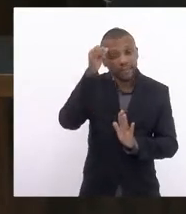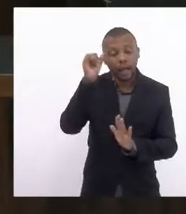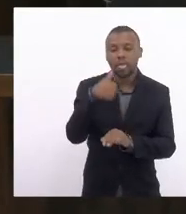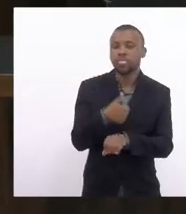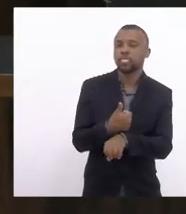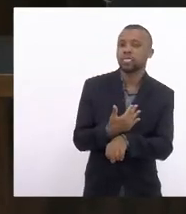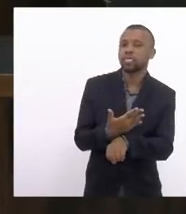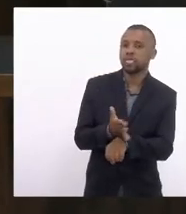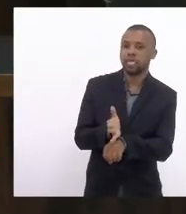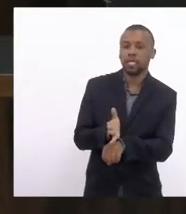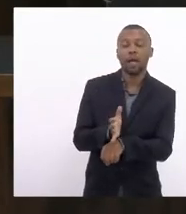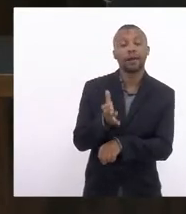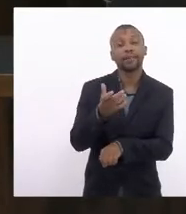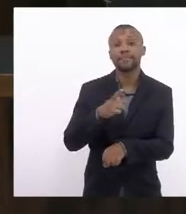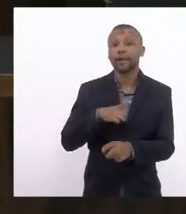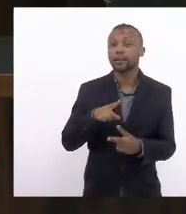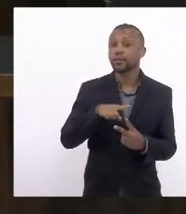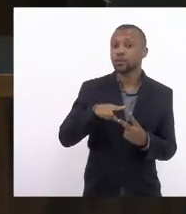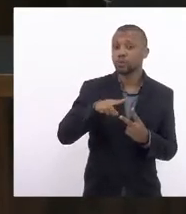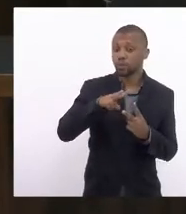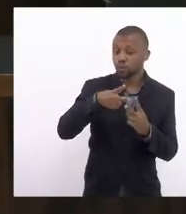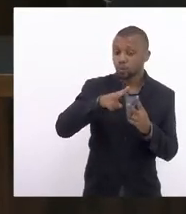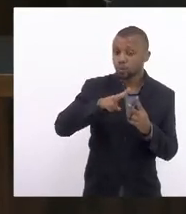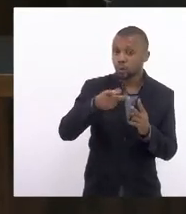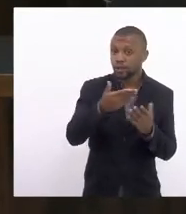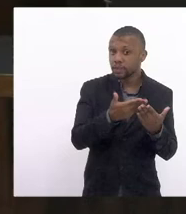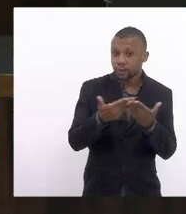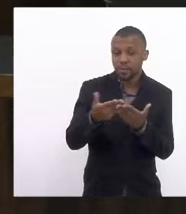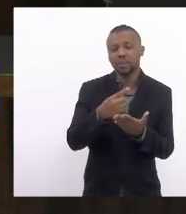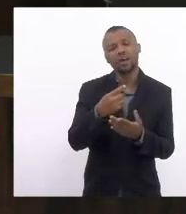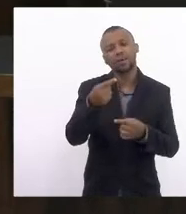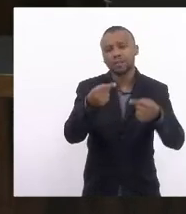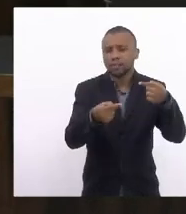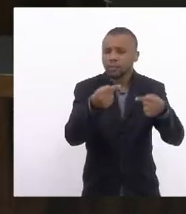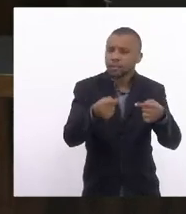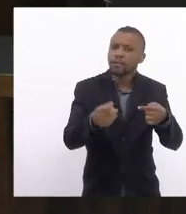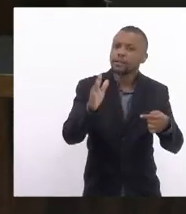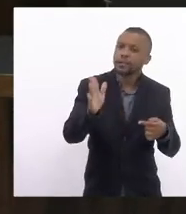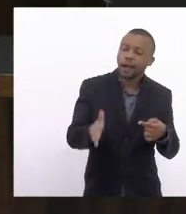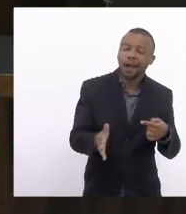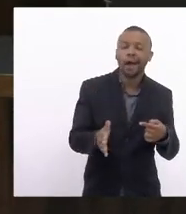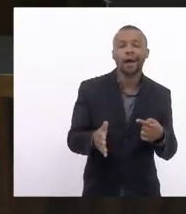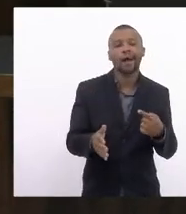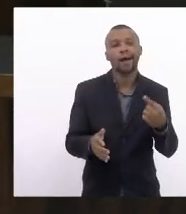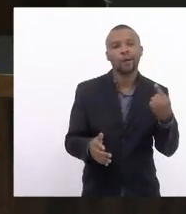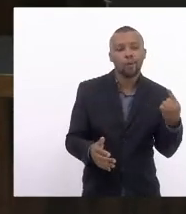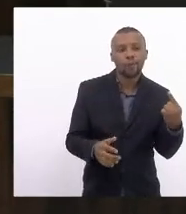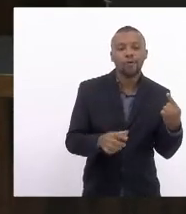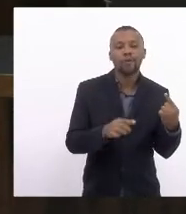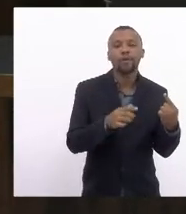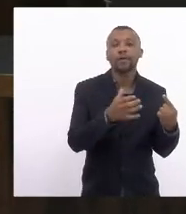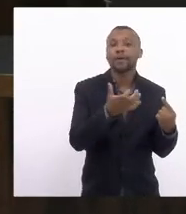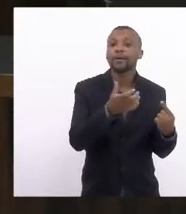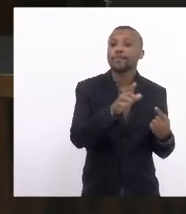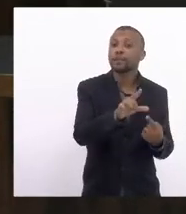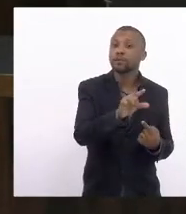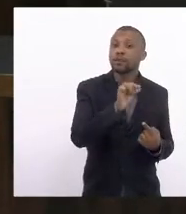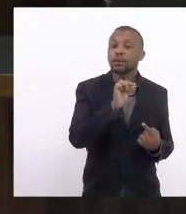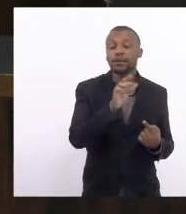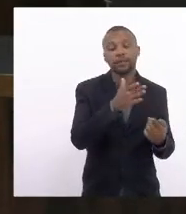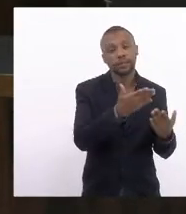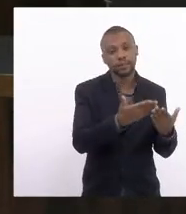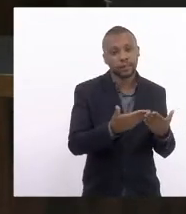que tivesse 2 encaminhamentos, que a gente já debateu, já discutiu. Um vocês escolhessem que